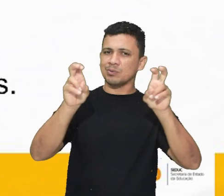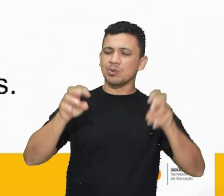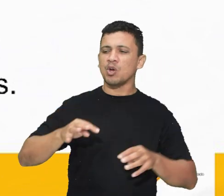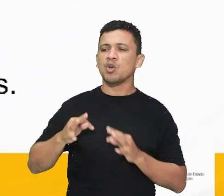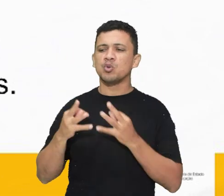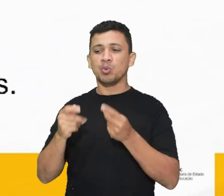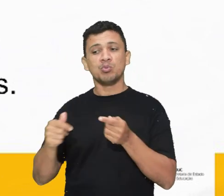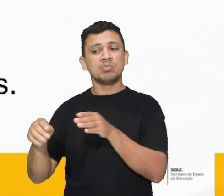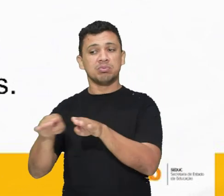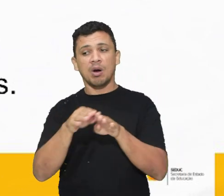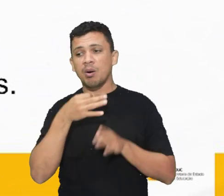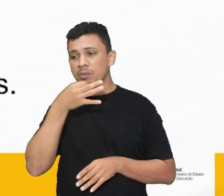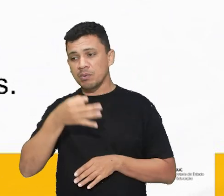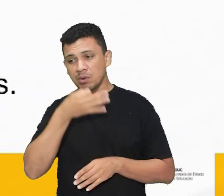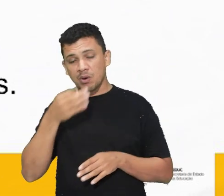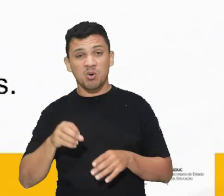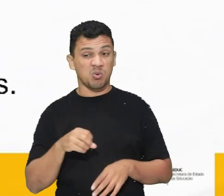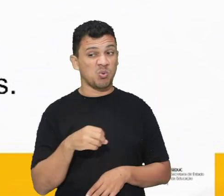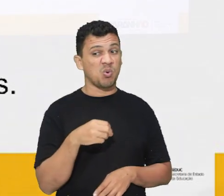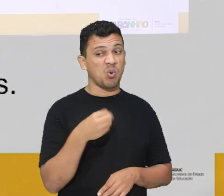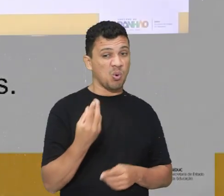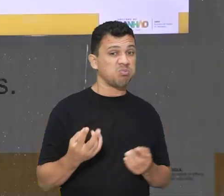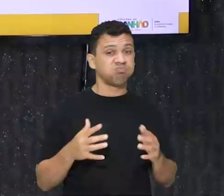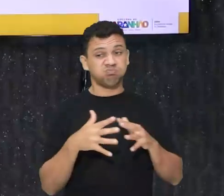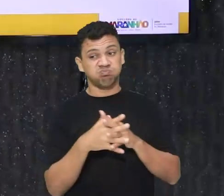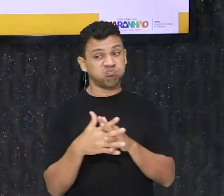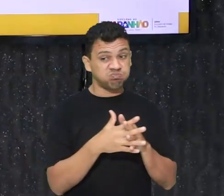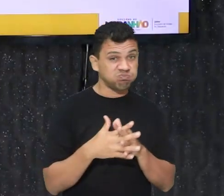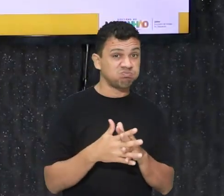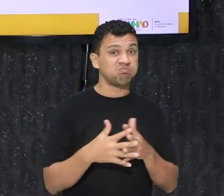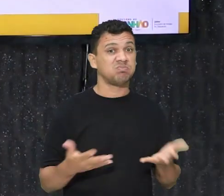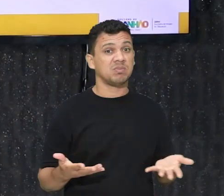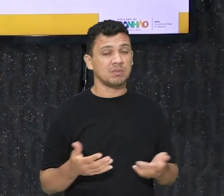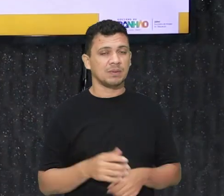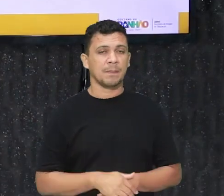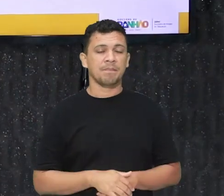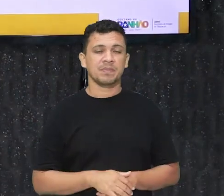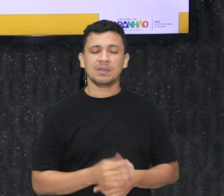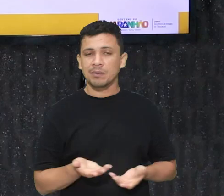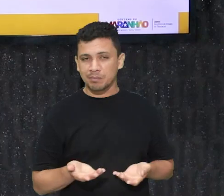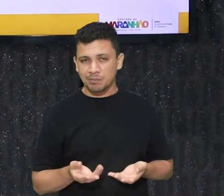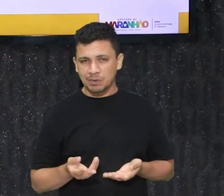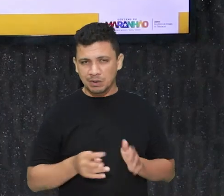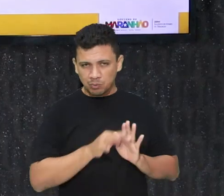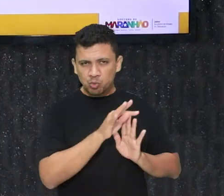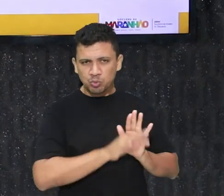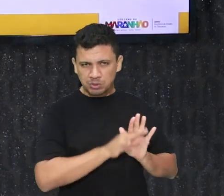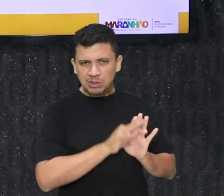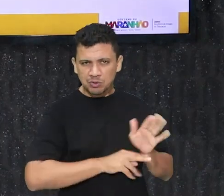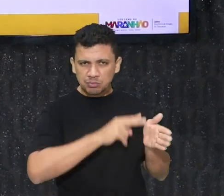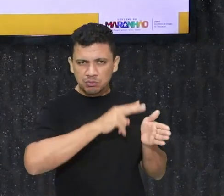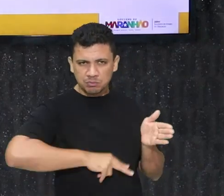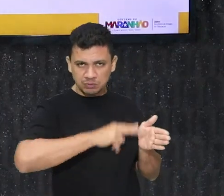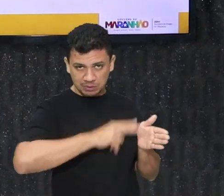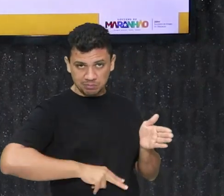ou despertam polêmica. Bom, gente, no texto que eu acabei de ler, a